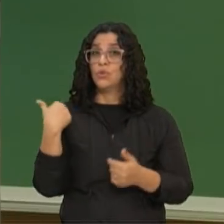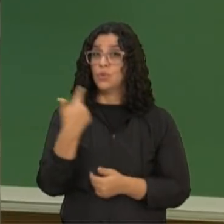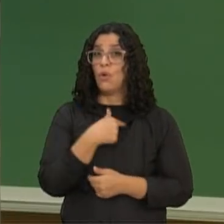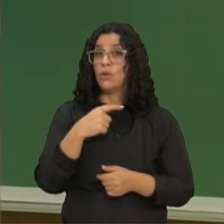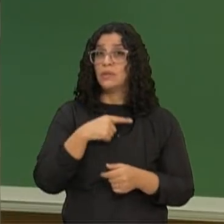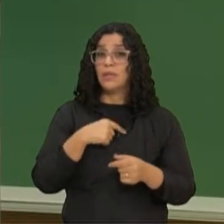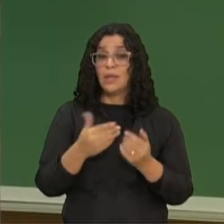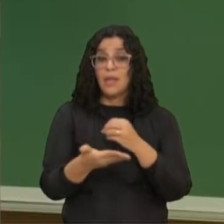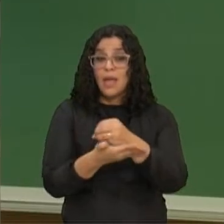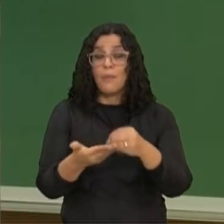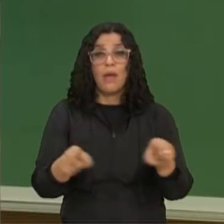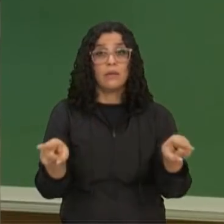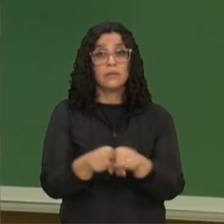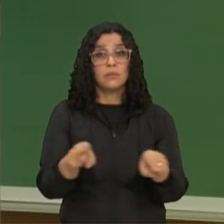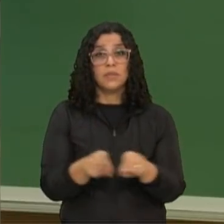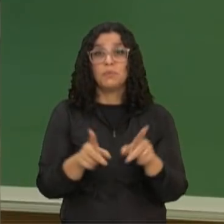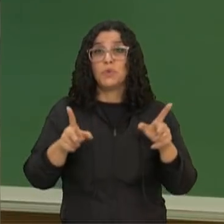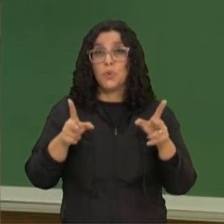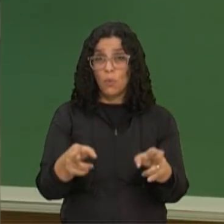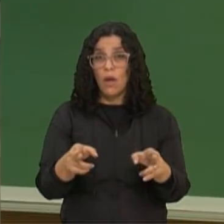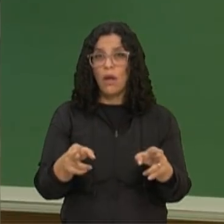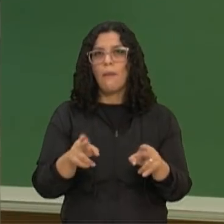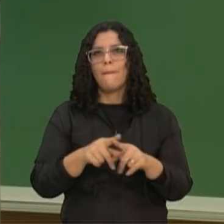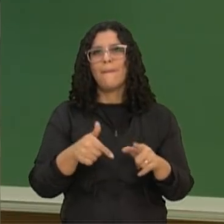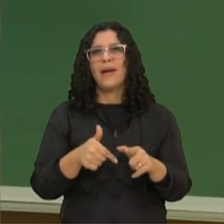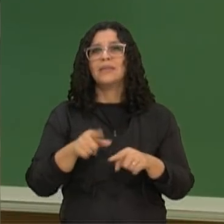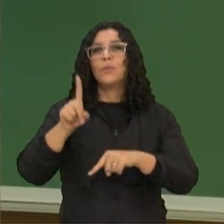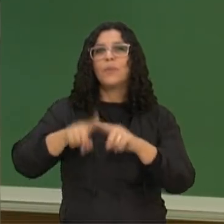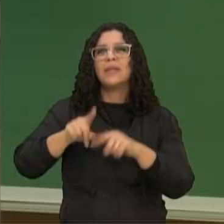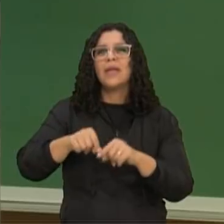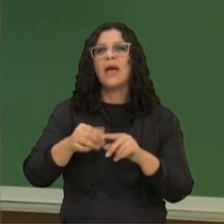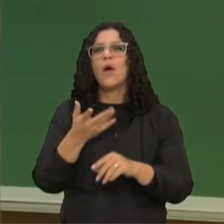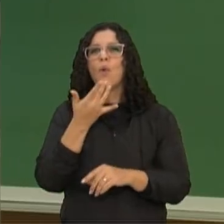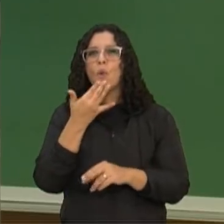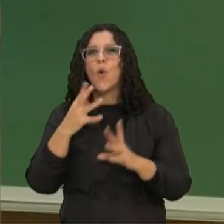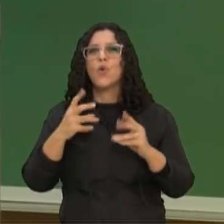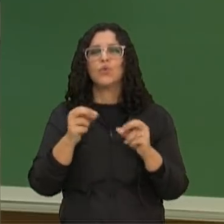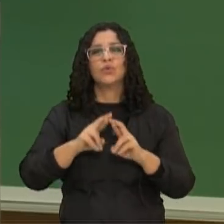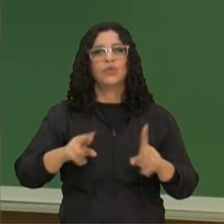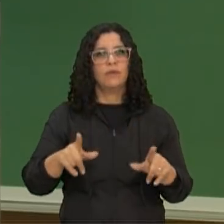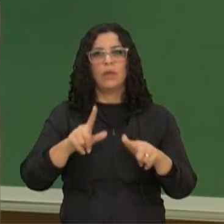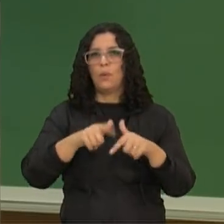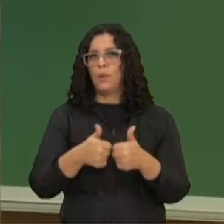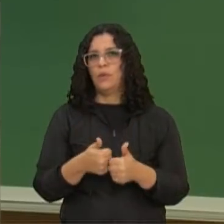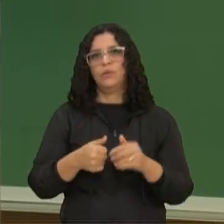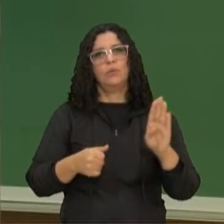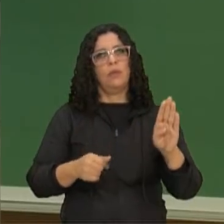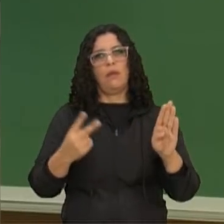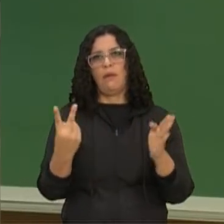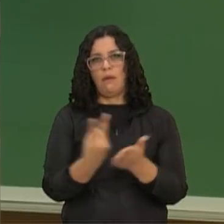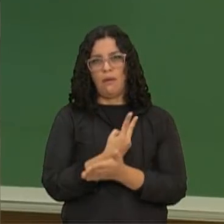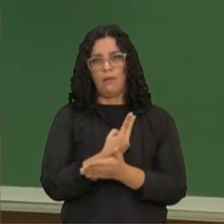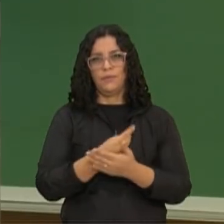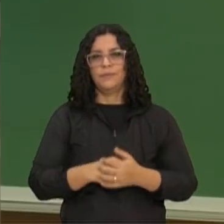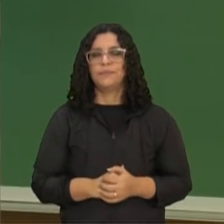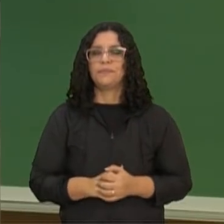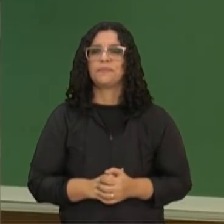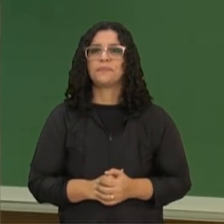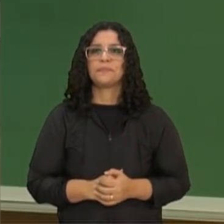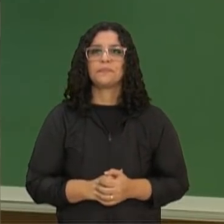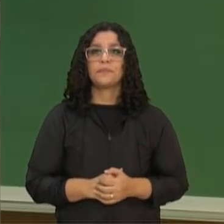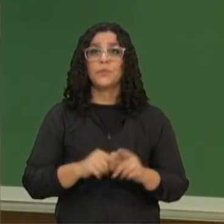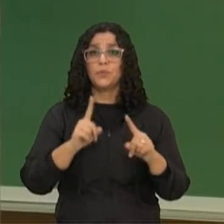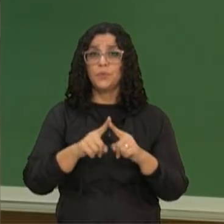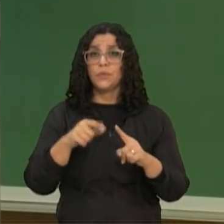esse constituinte, o termo alotropia está colocado aqui de maneira correta, a alternativa em si está errada justamente por causa dessa